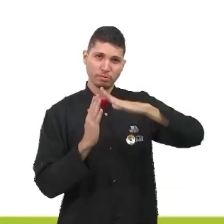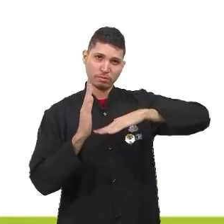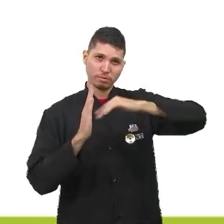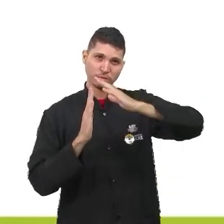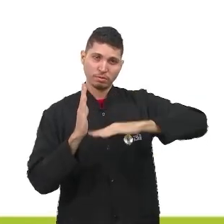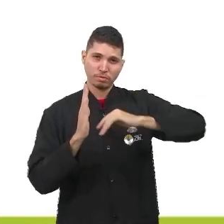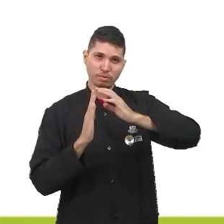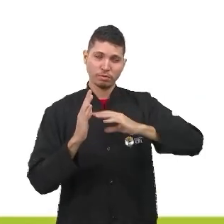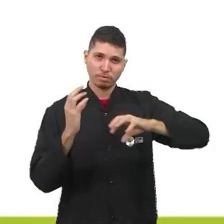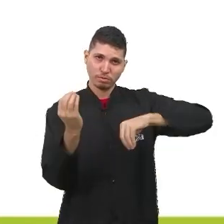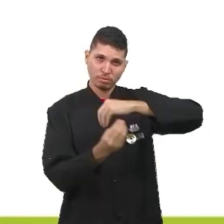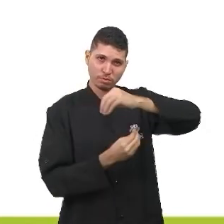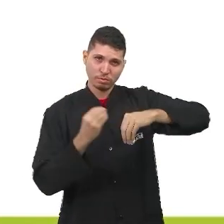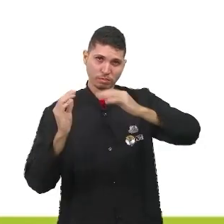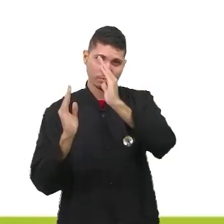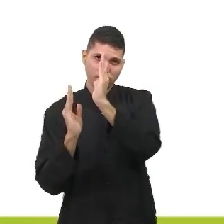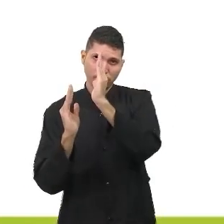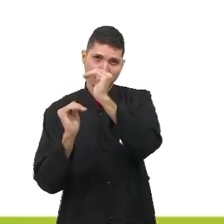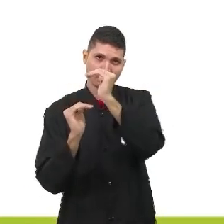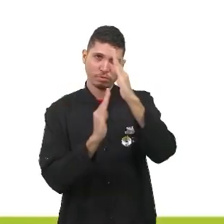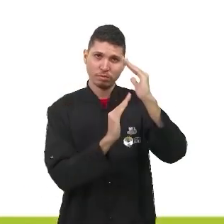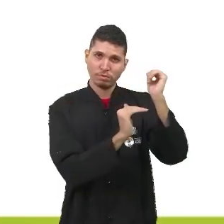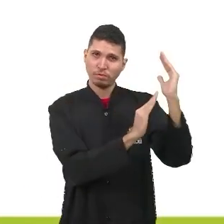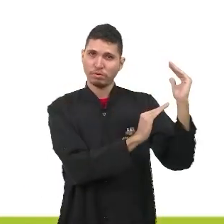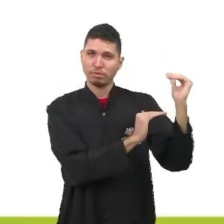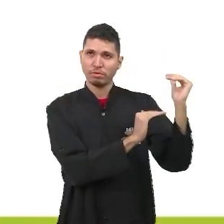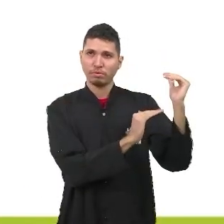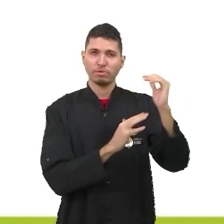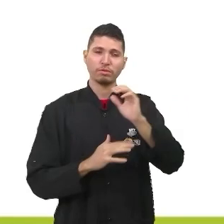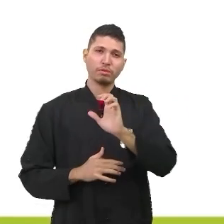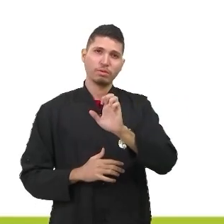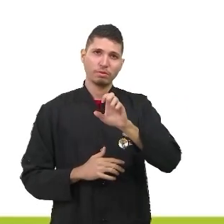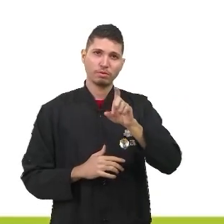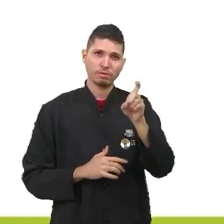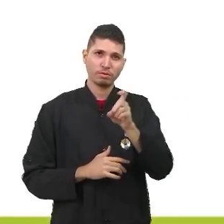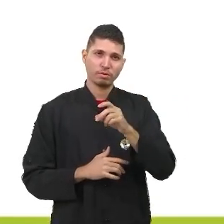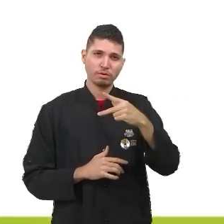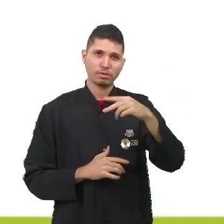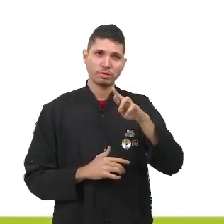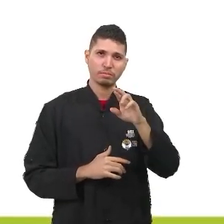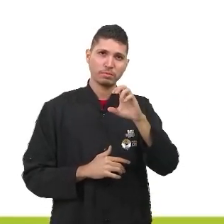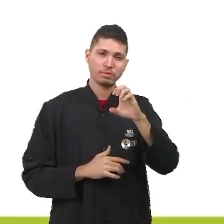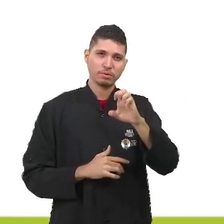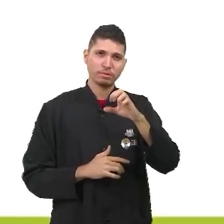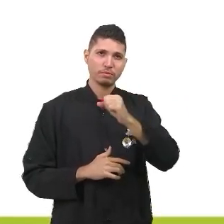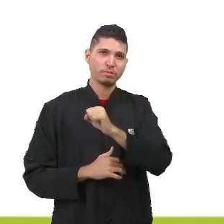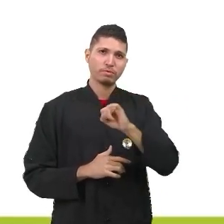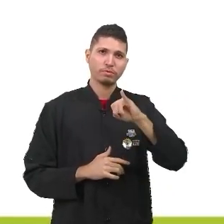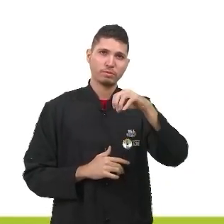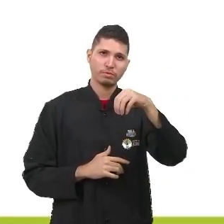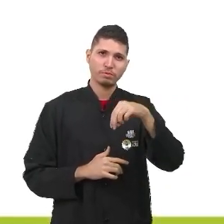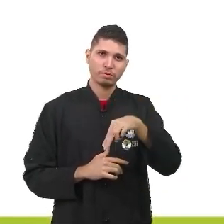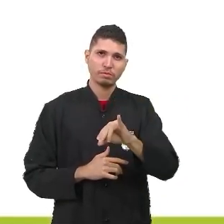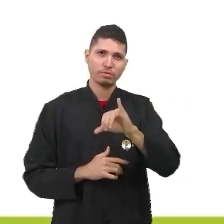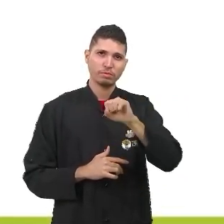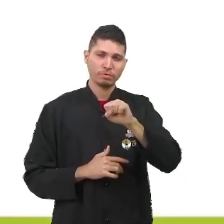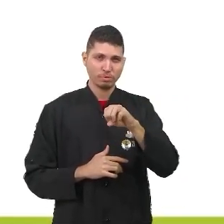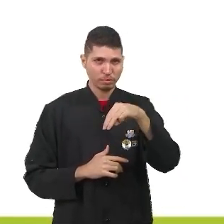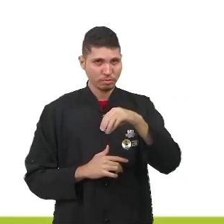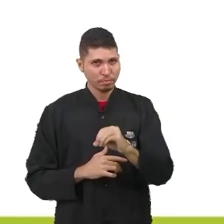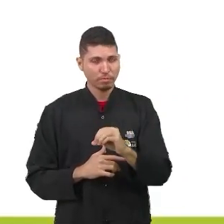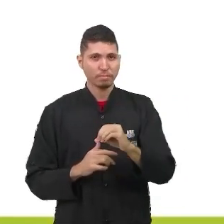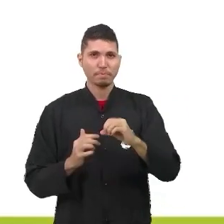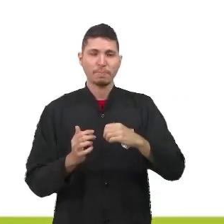né? Ou seja, o uso da forma geométrica, e o expressionismo, que eu vou usar a melancolia, né? Que eu vou usar aquelas cores